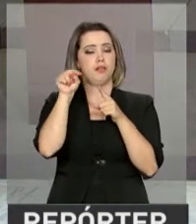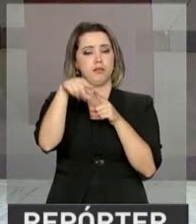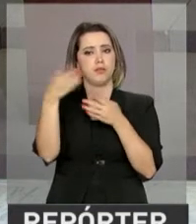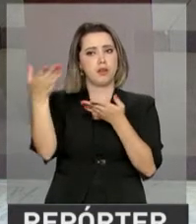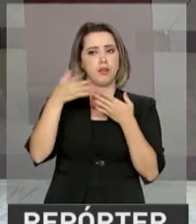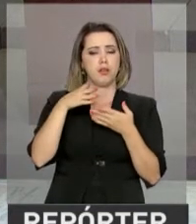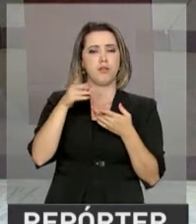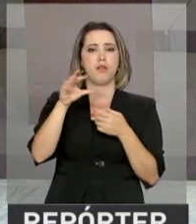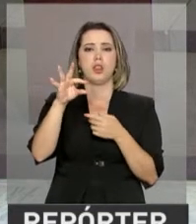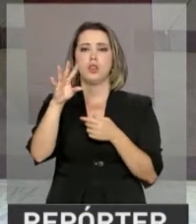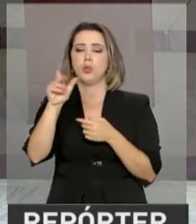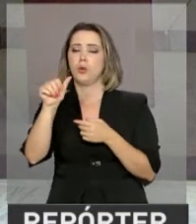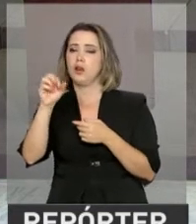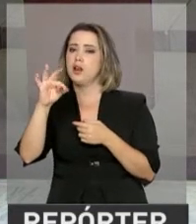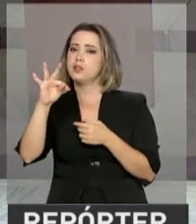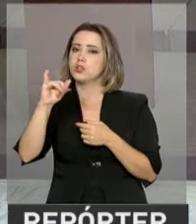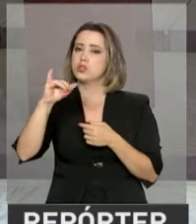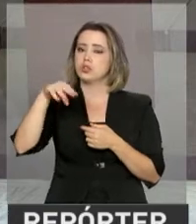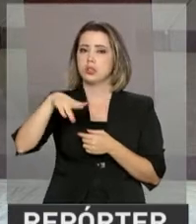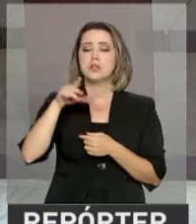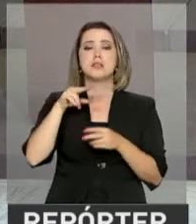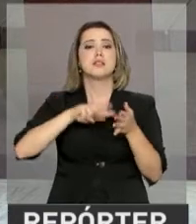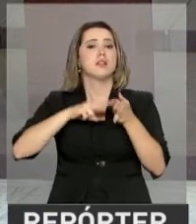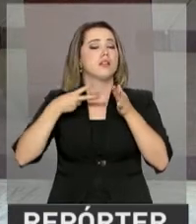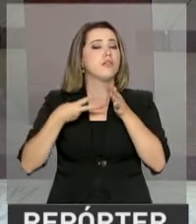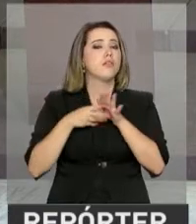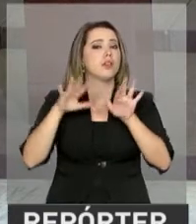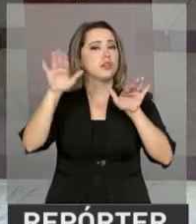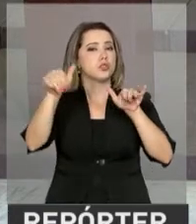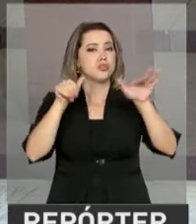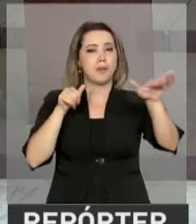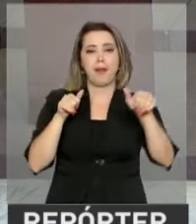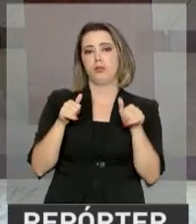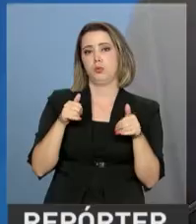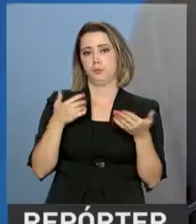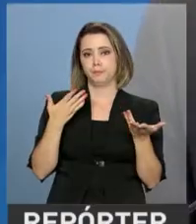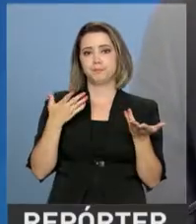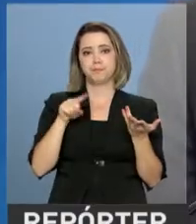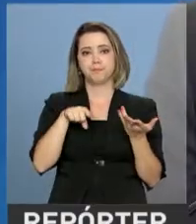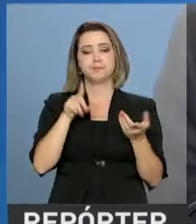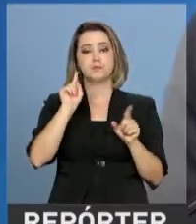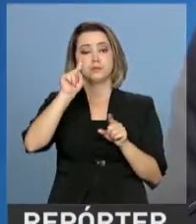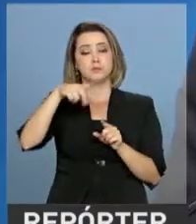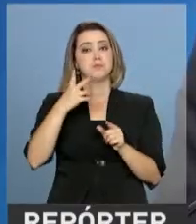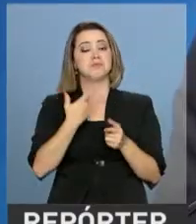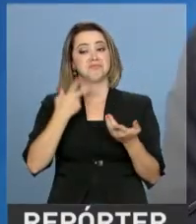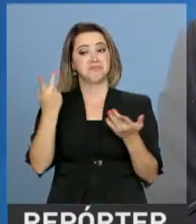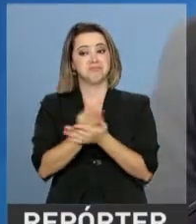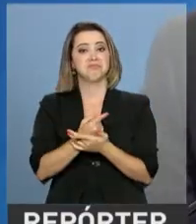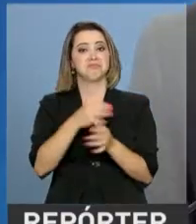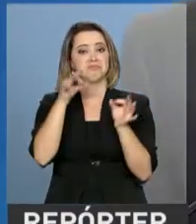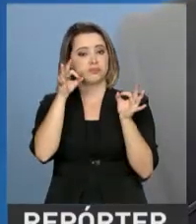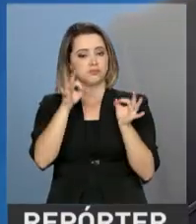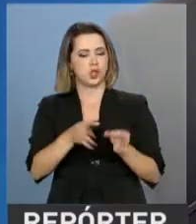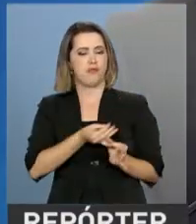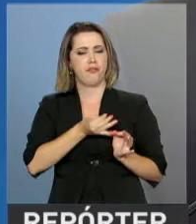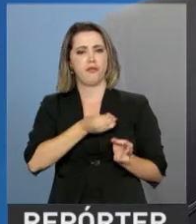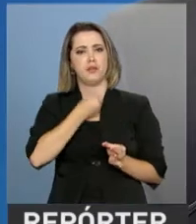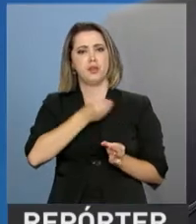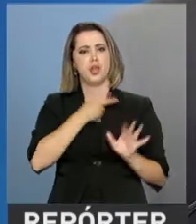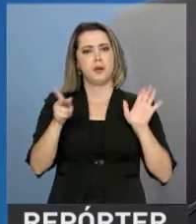advocatício chamado se aplica muito bem a vida militar